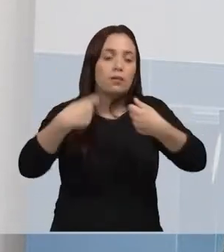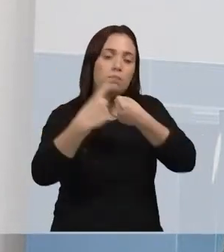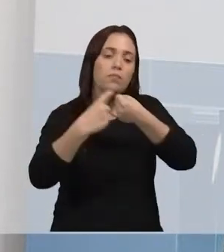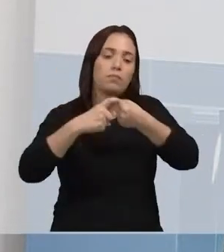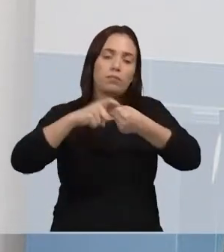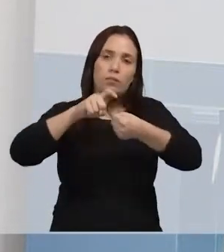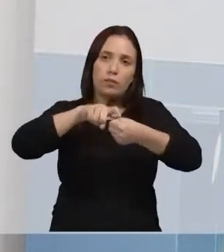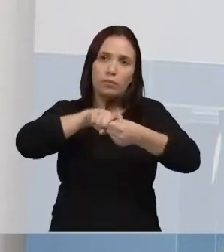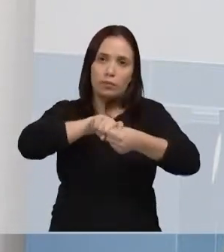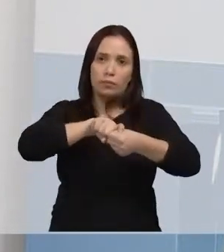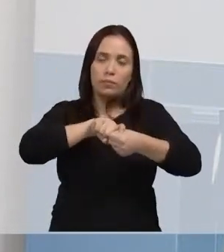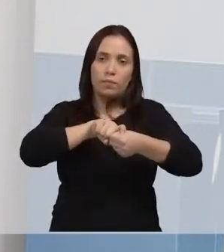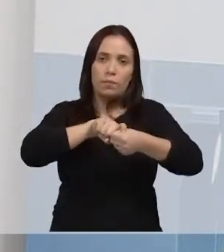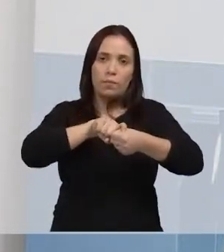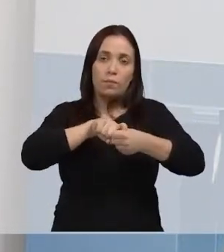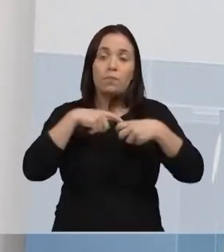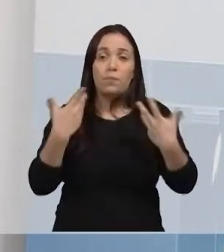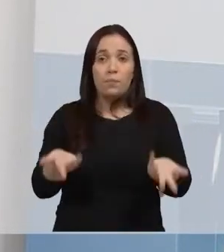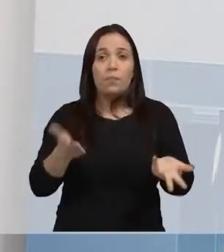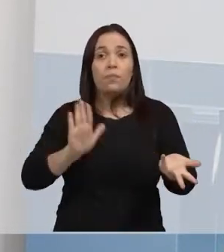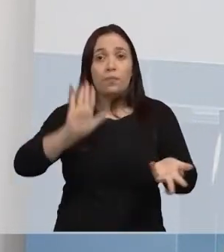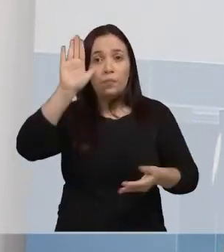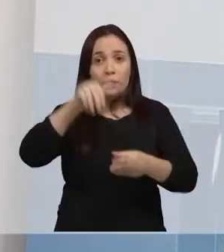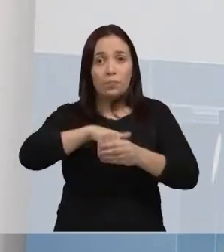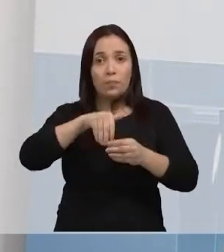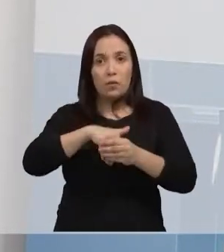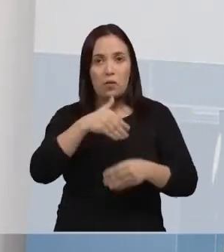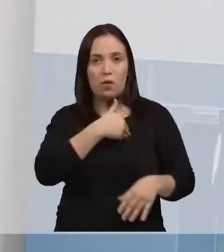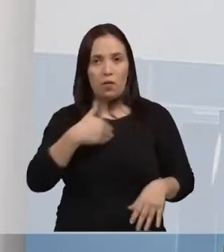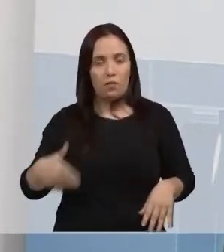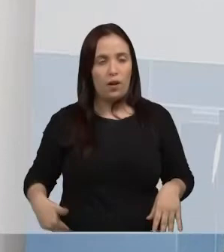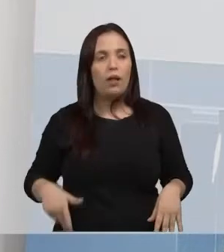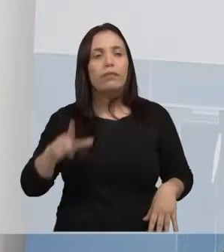a gente tem esperança que surjam novos